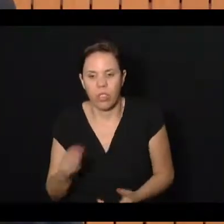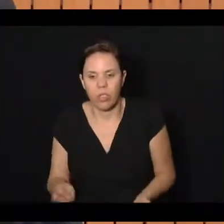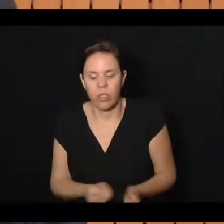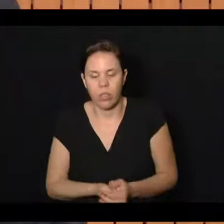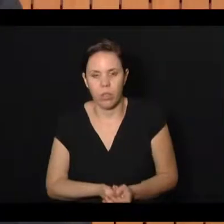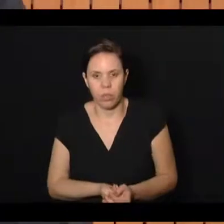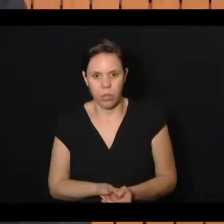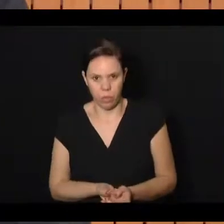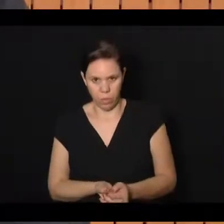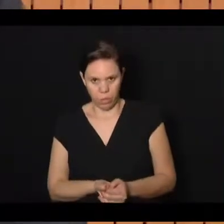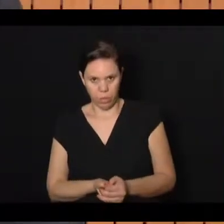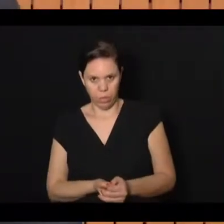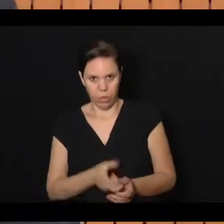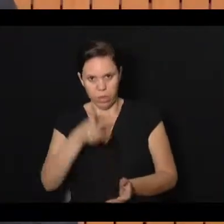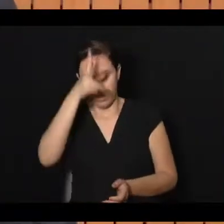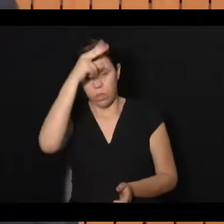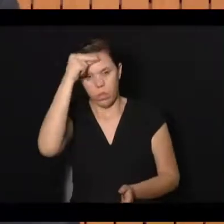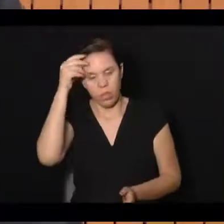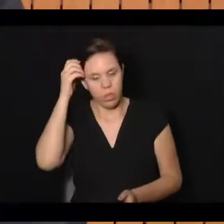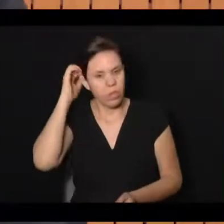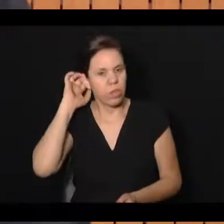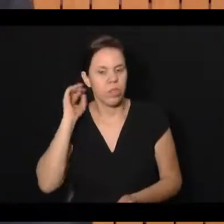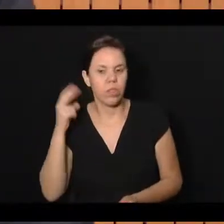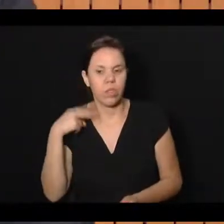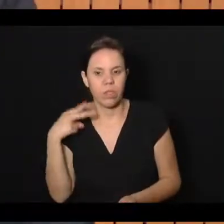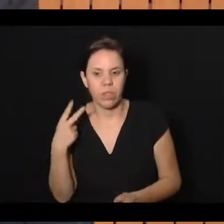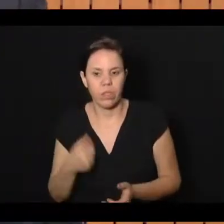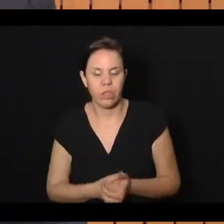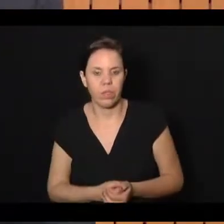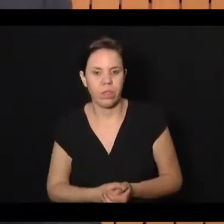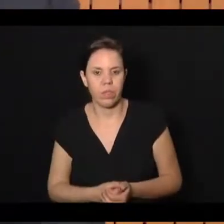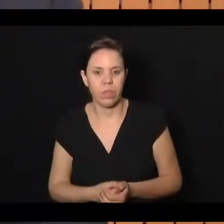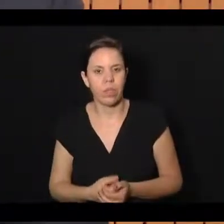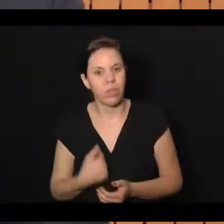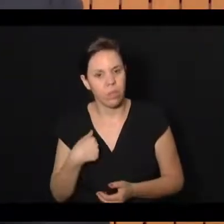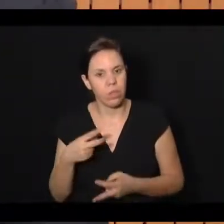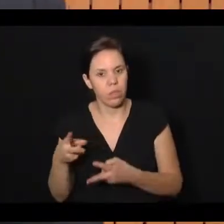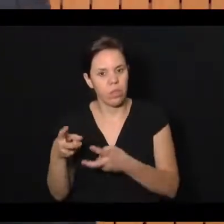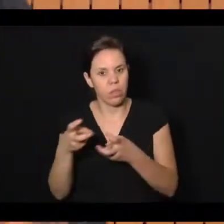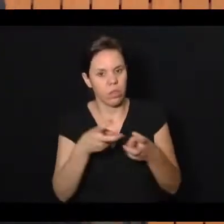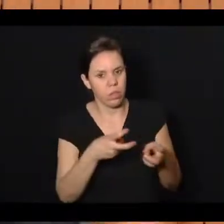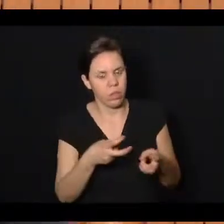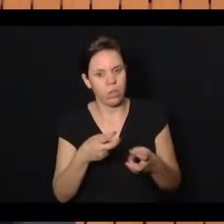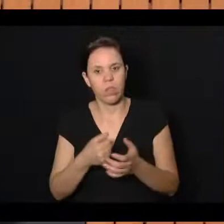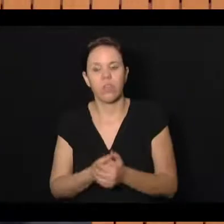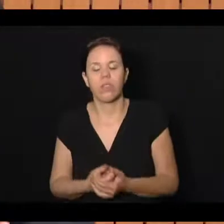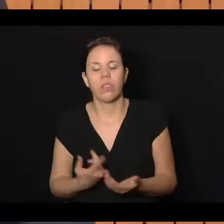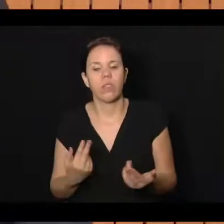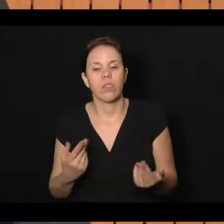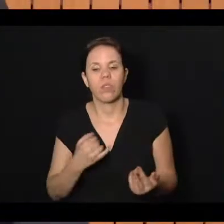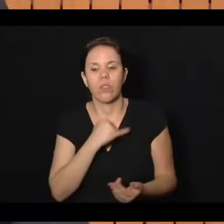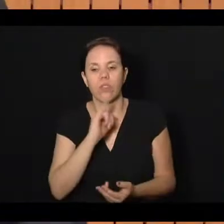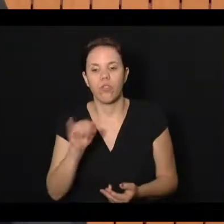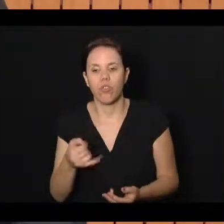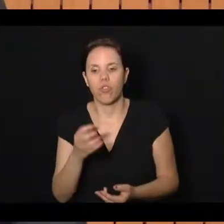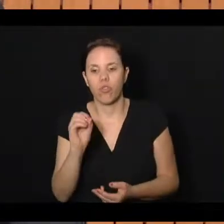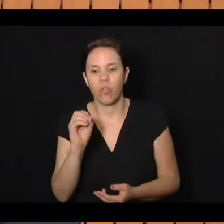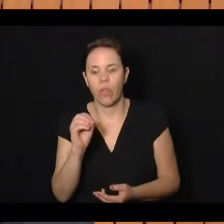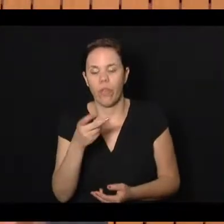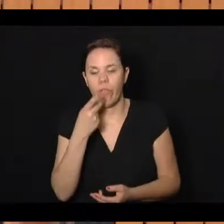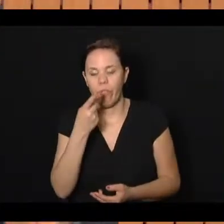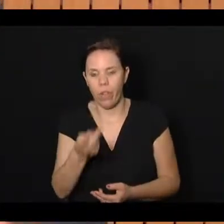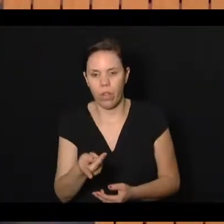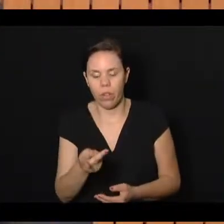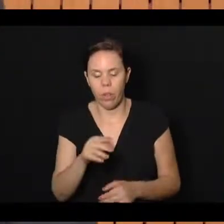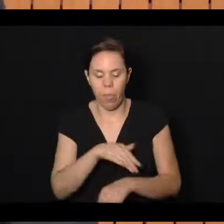cobra do prefeito cobra dos vereadores e eu enxergo ali é como john favor no período do dia